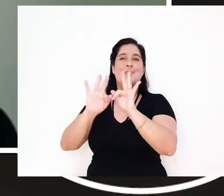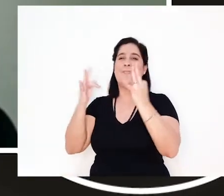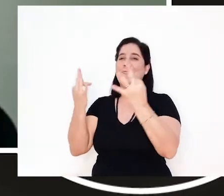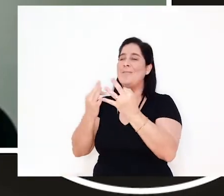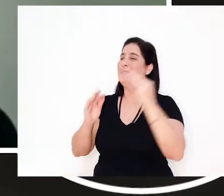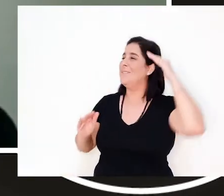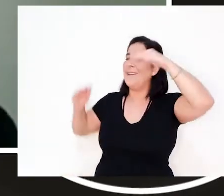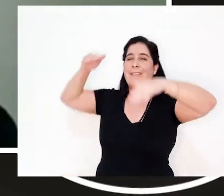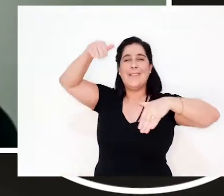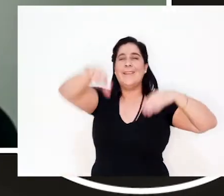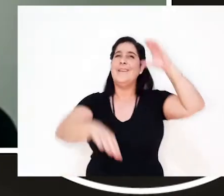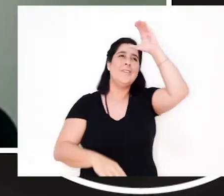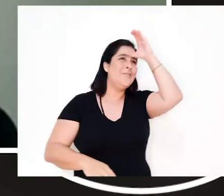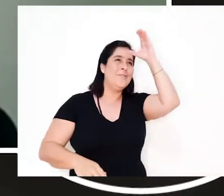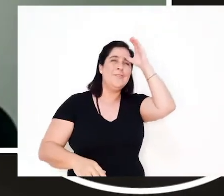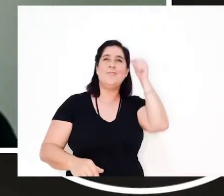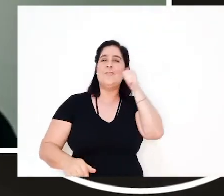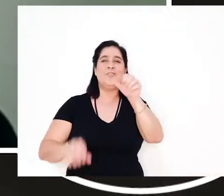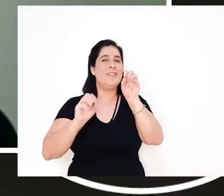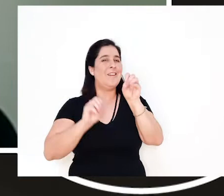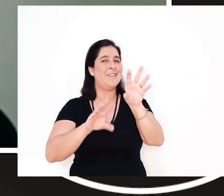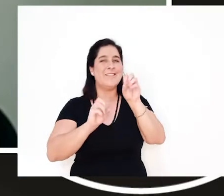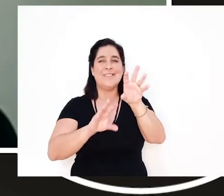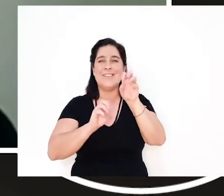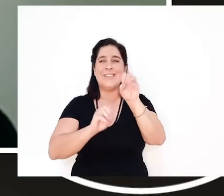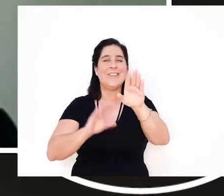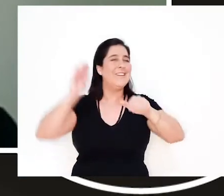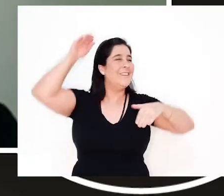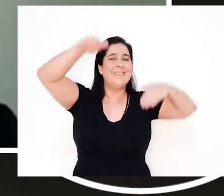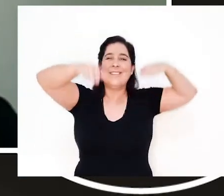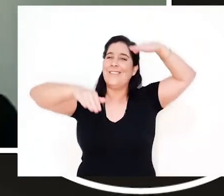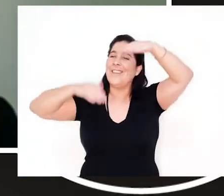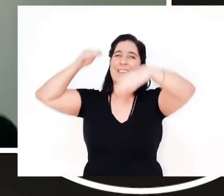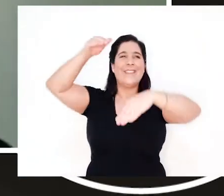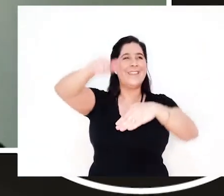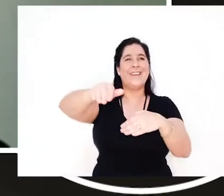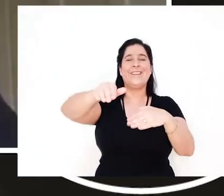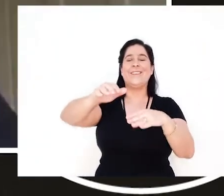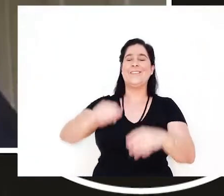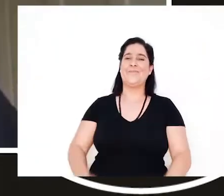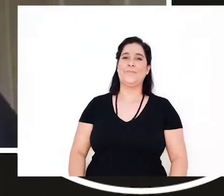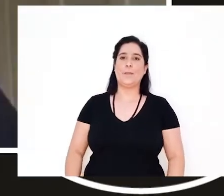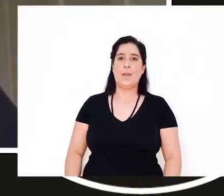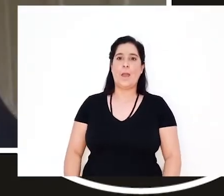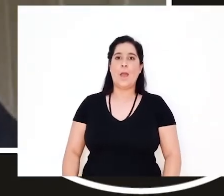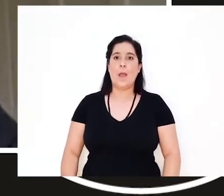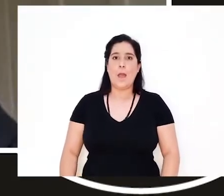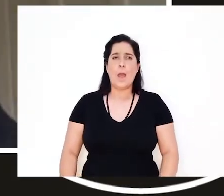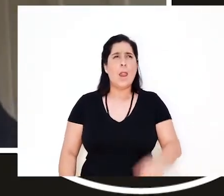no rio, meus primos, as minhas tias. E alguém sempre ensinando alguém a nadar. As